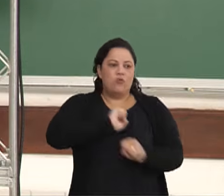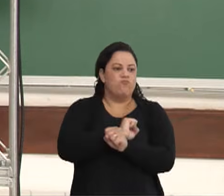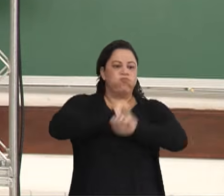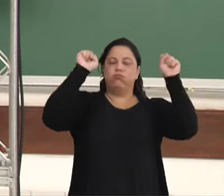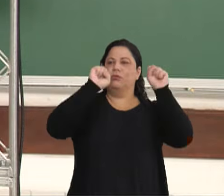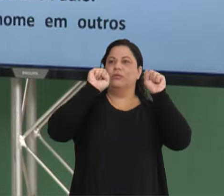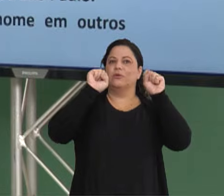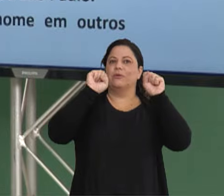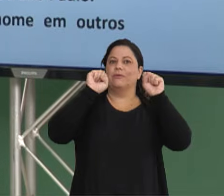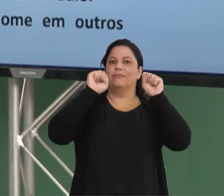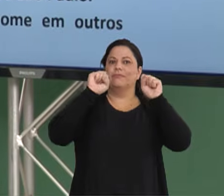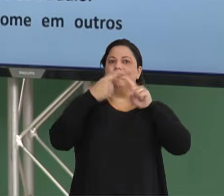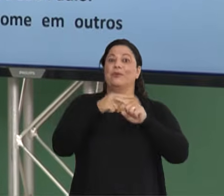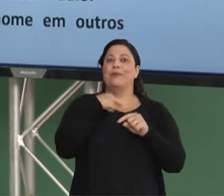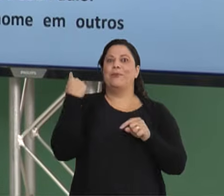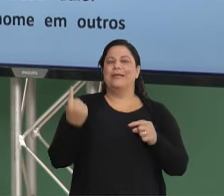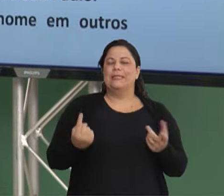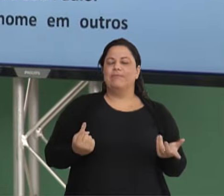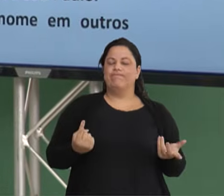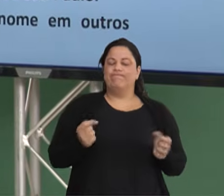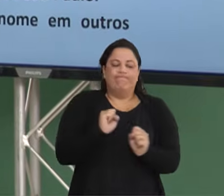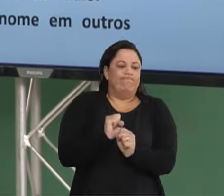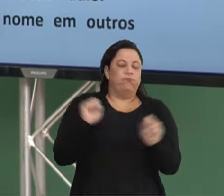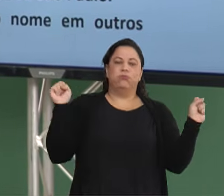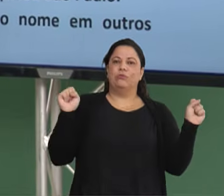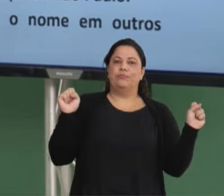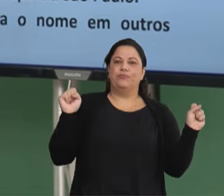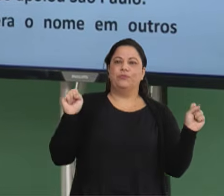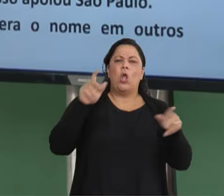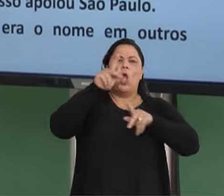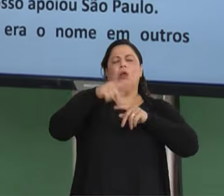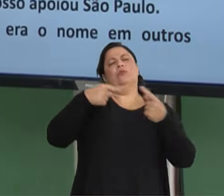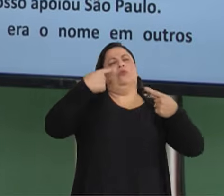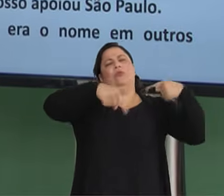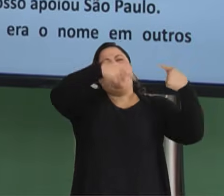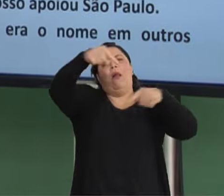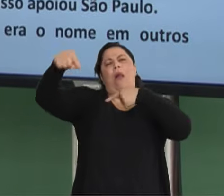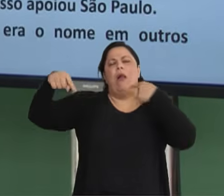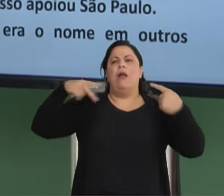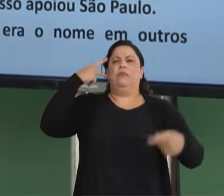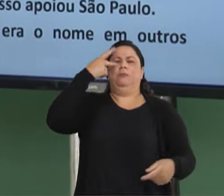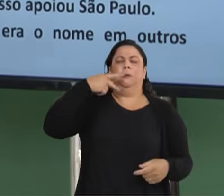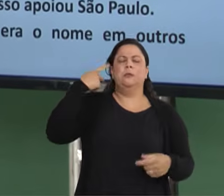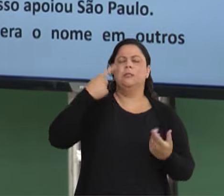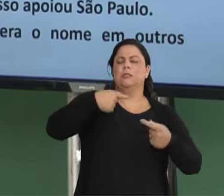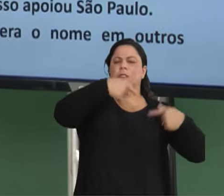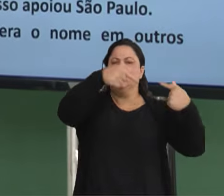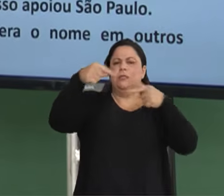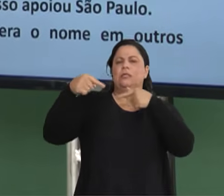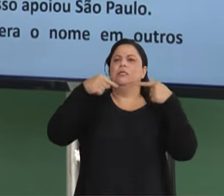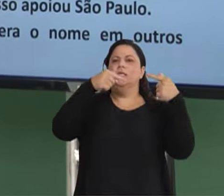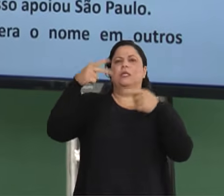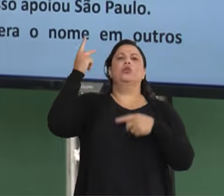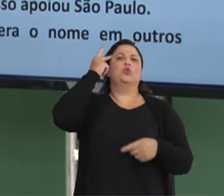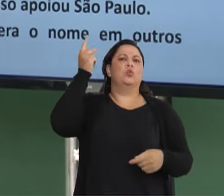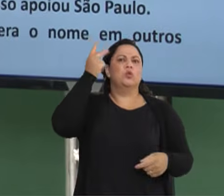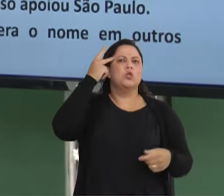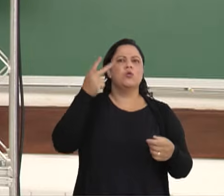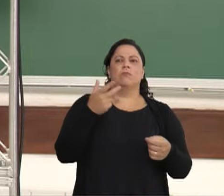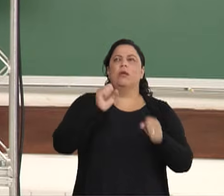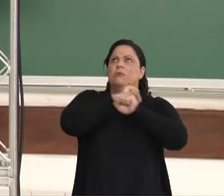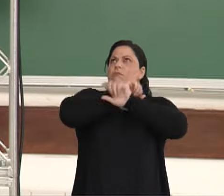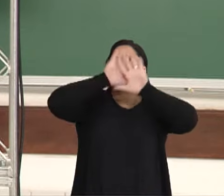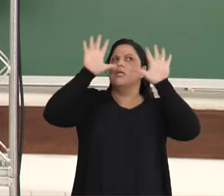As oligarquias de São Paulo, os políticos de São Paulo, a população de São Paulo deixa bem claro, não queremos mais Getúlio